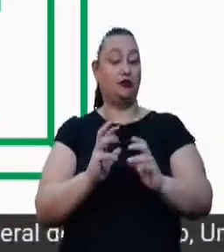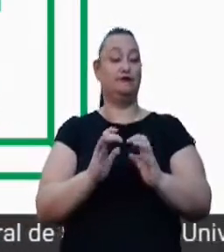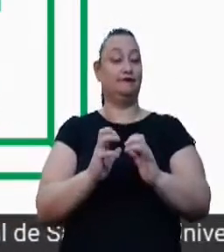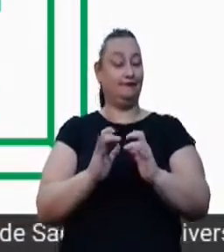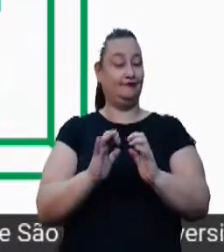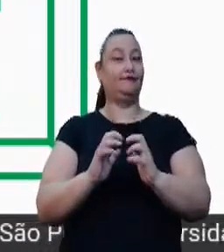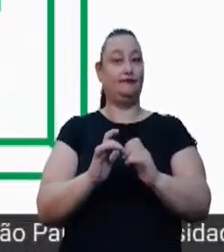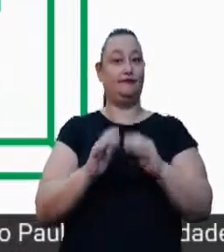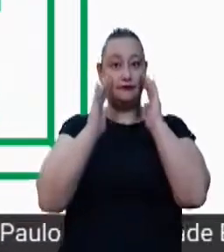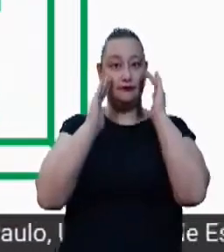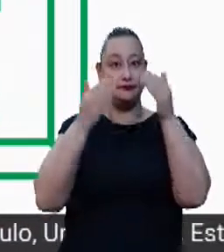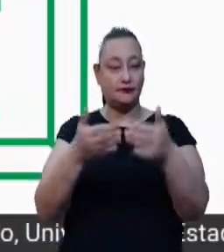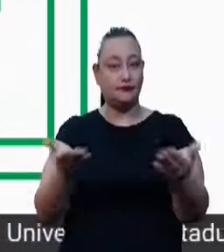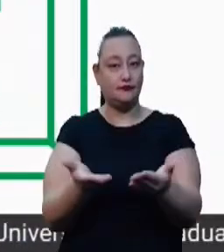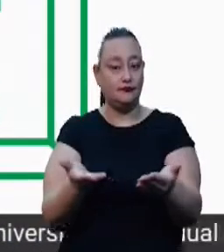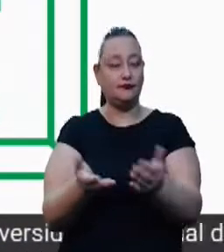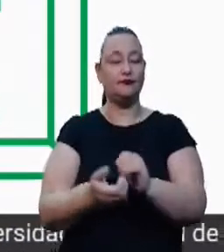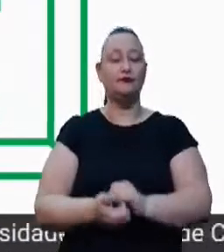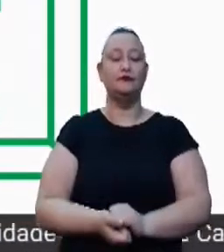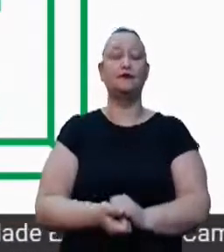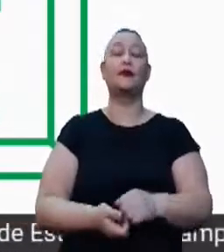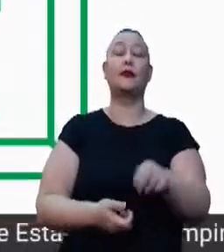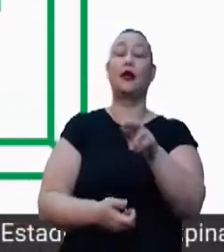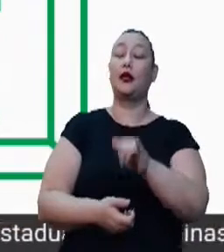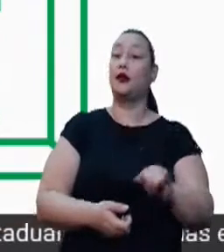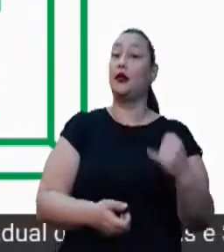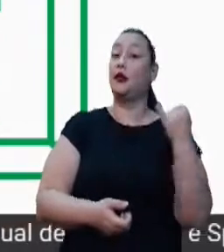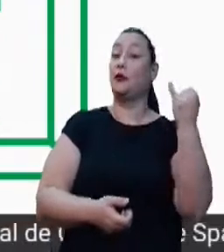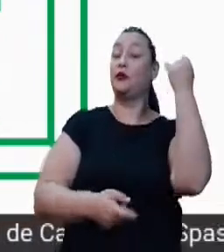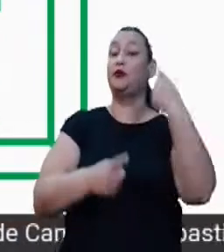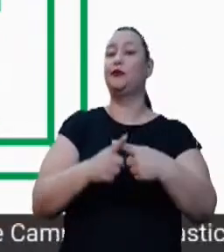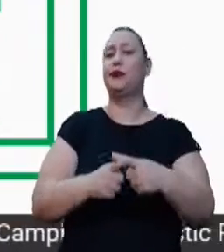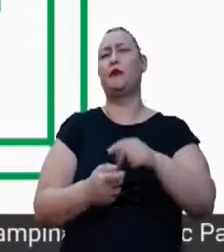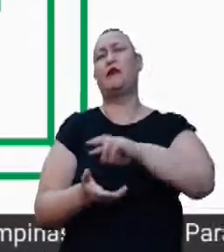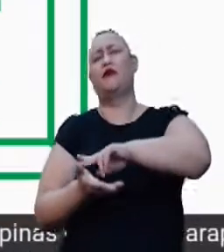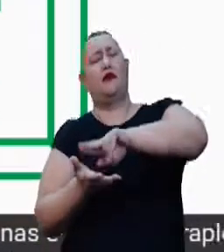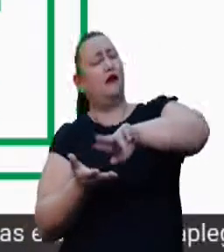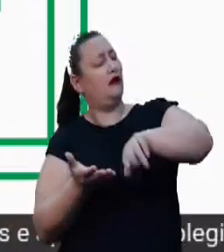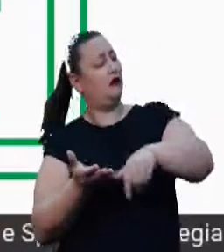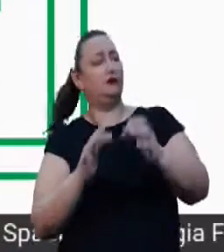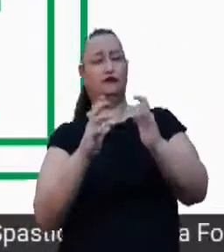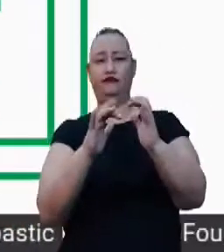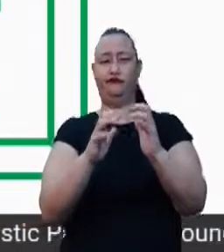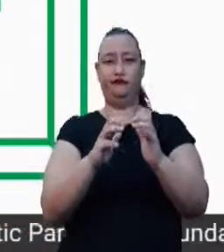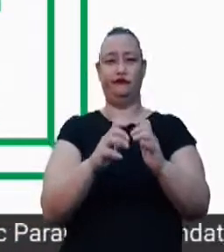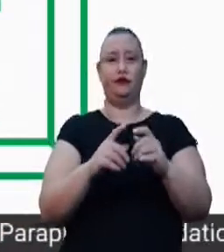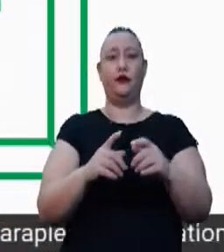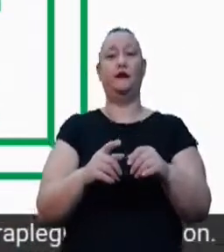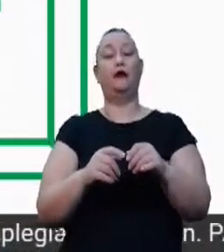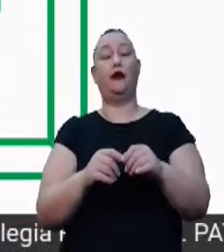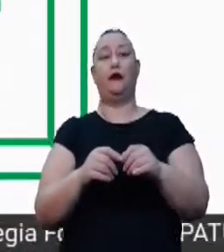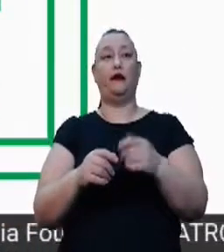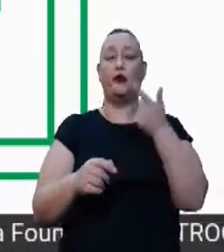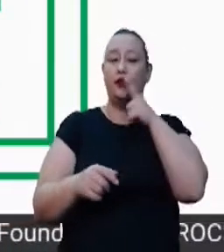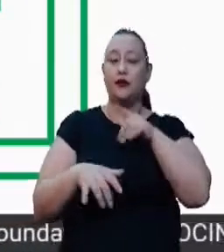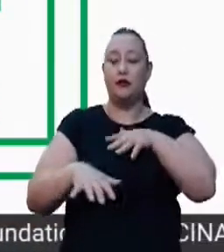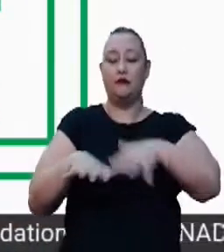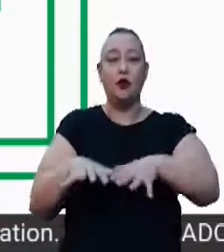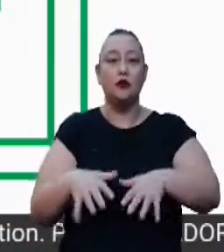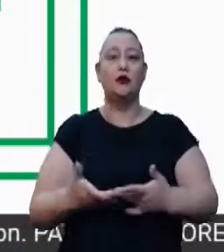né, que é o nosso foco, então ela é importante para vários usos, para distonia,